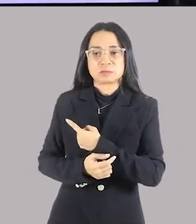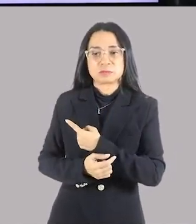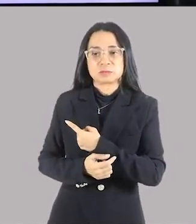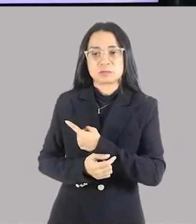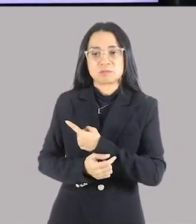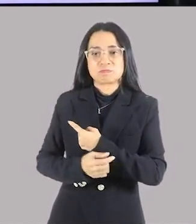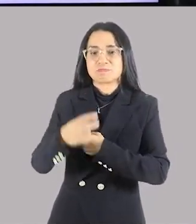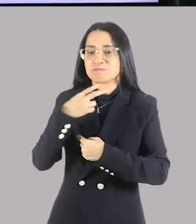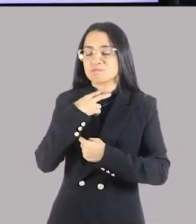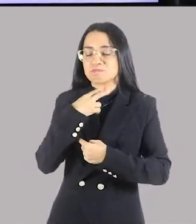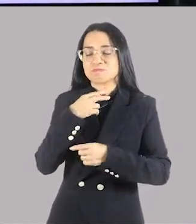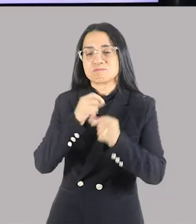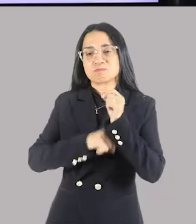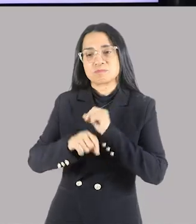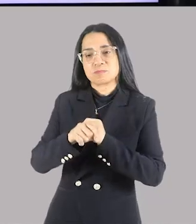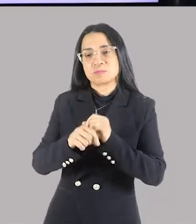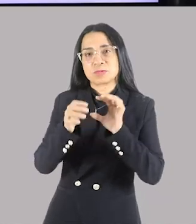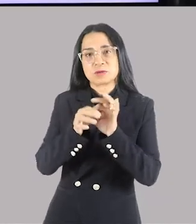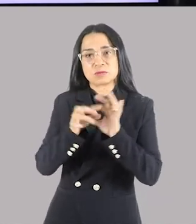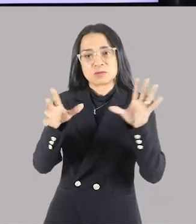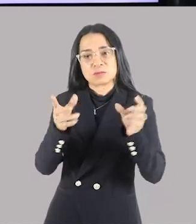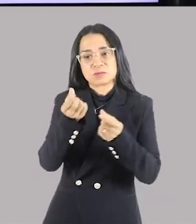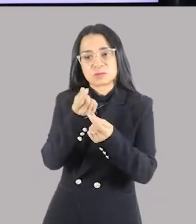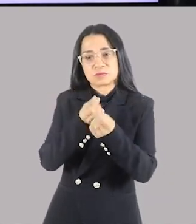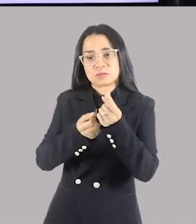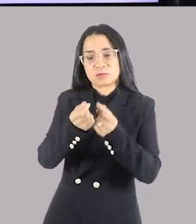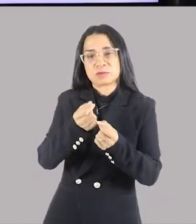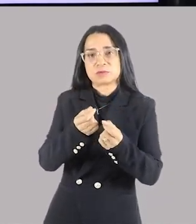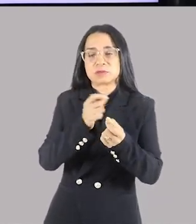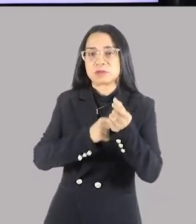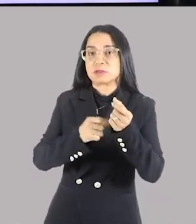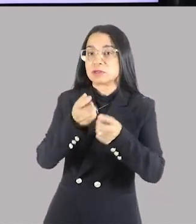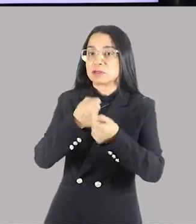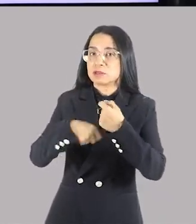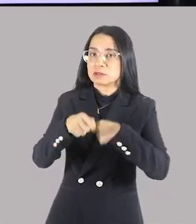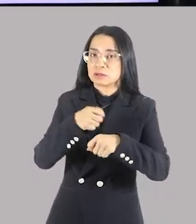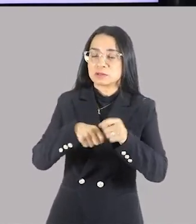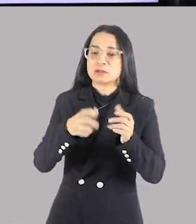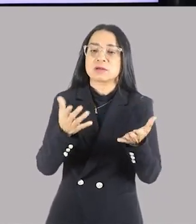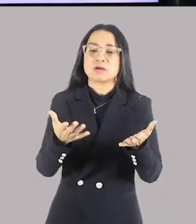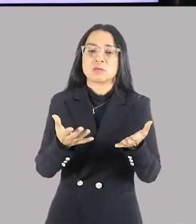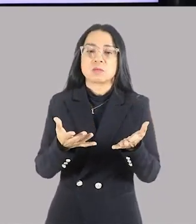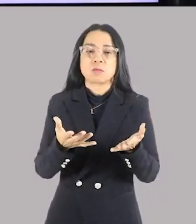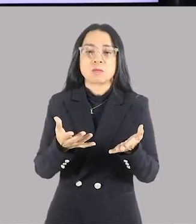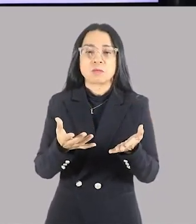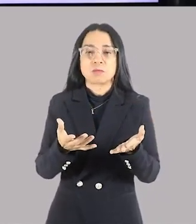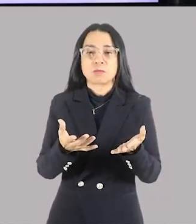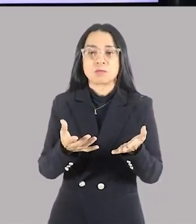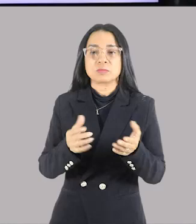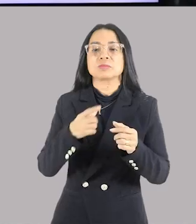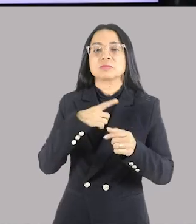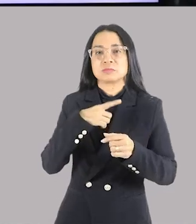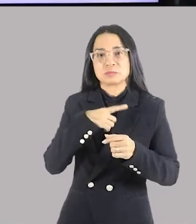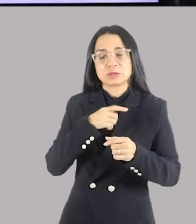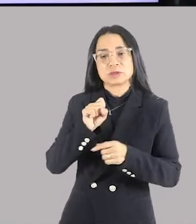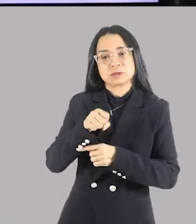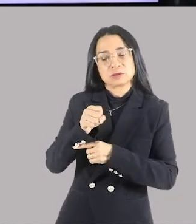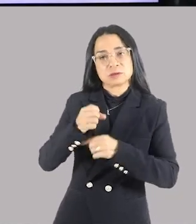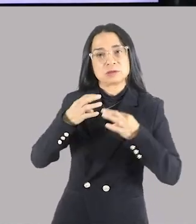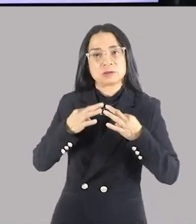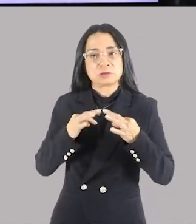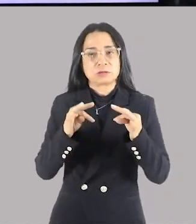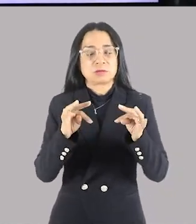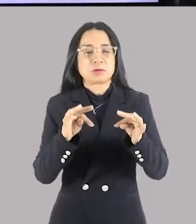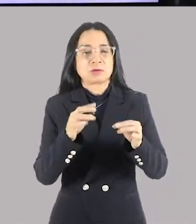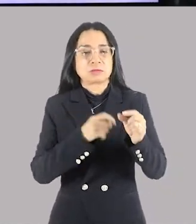não têm autonomia financeira e gerencial. Os superiores têm autonomia técnica, perfeito? Os superiores